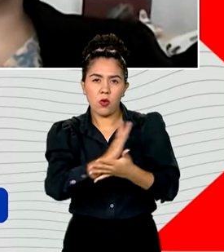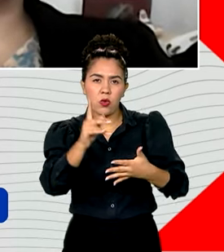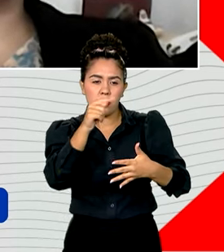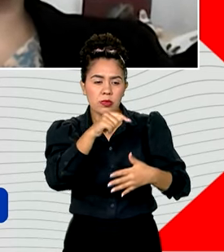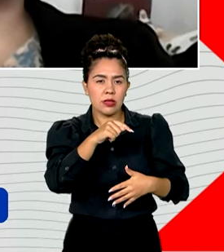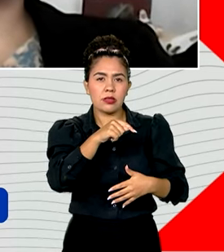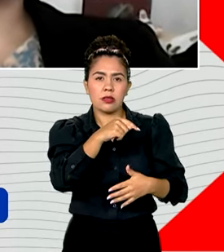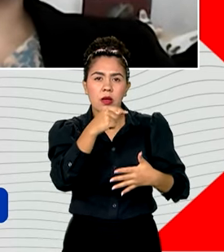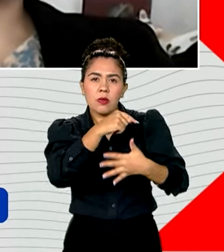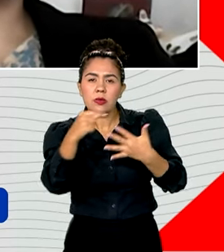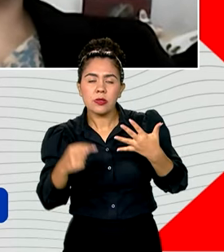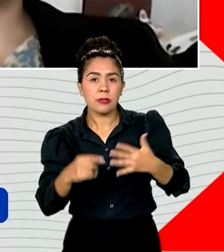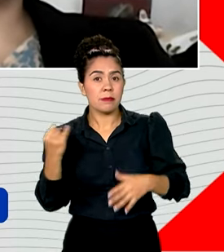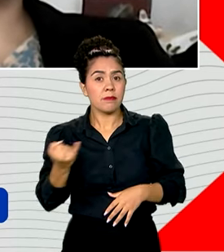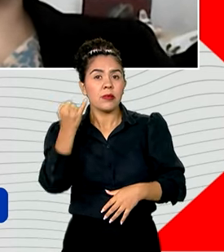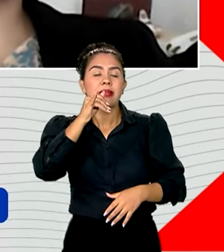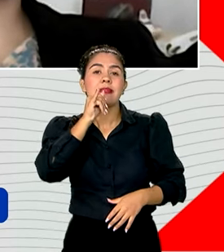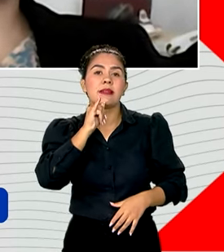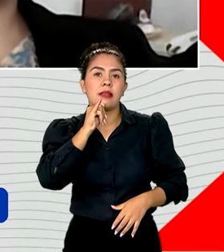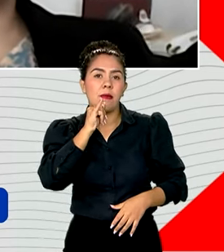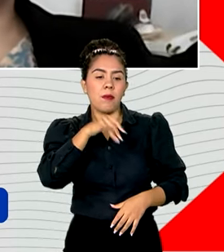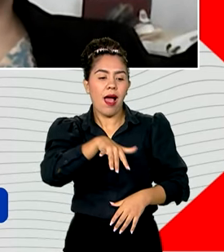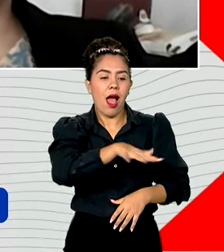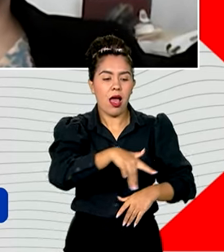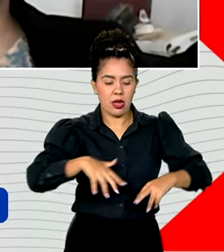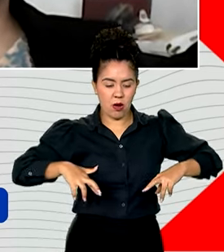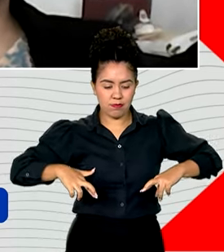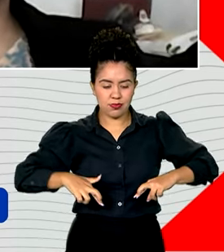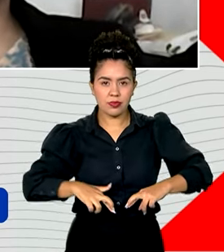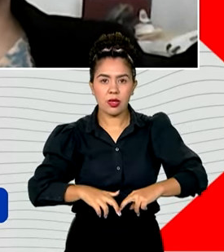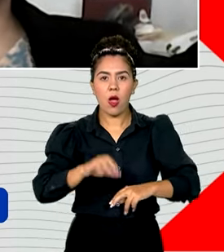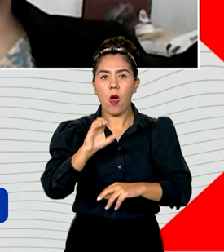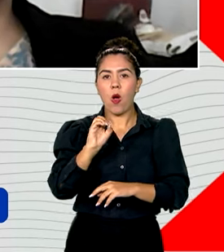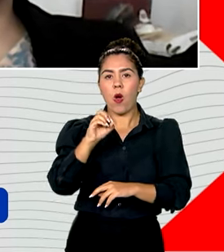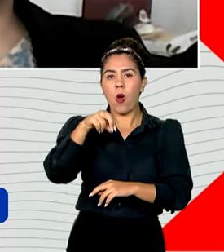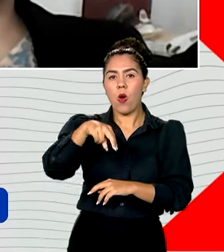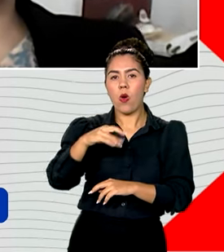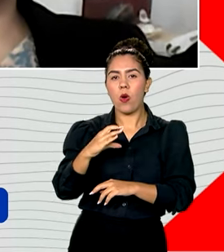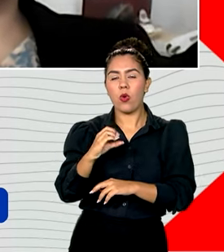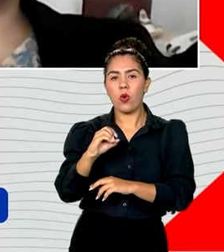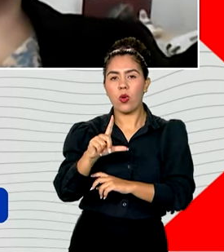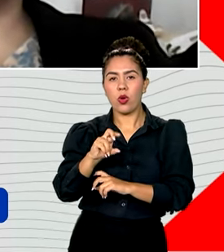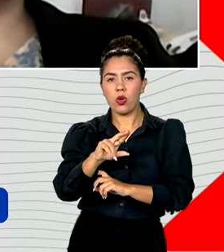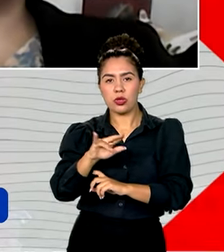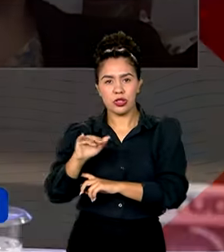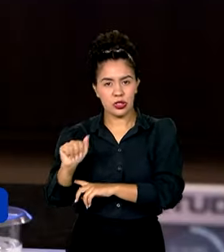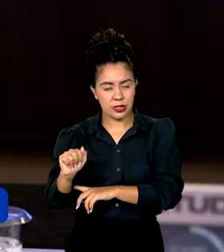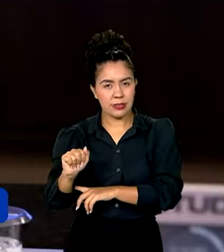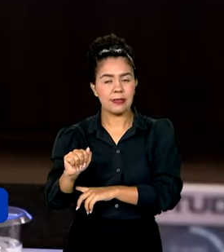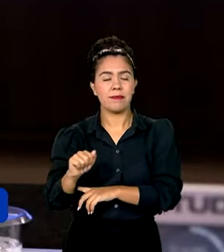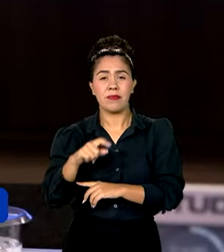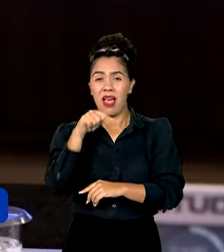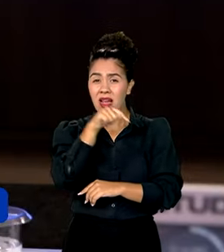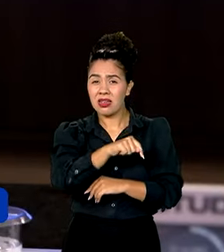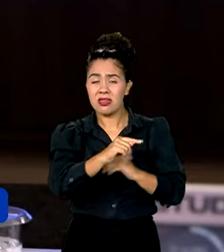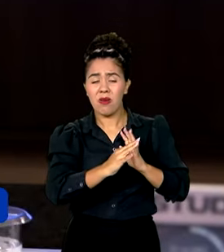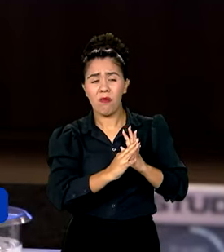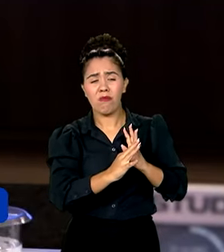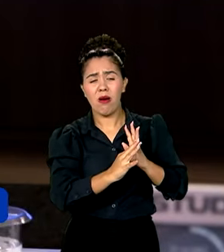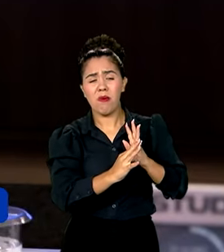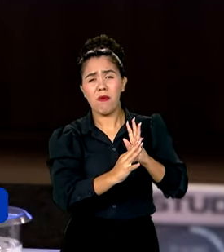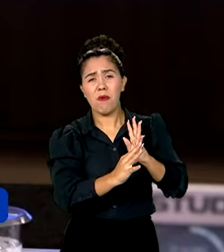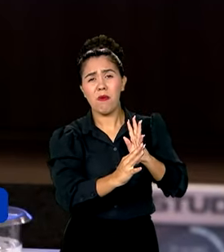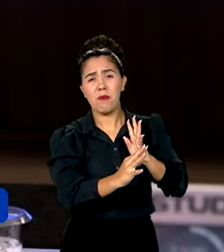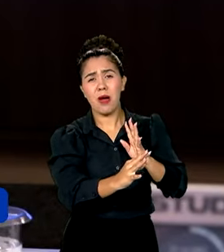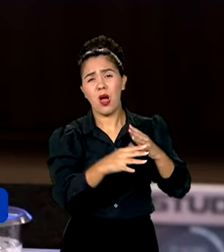Oncologia por exemplo porque eh é um grande problema e onde o tempo de espera é um fator